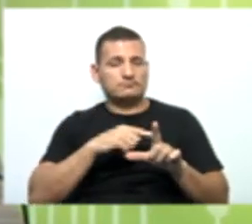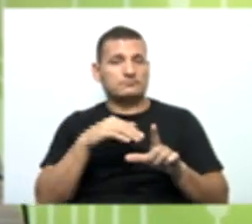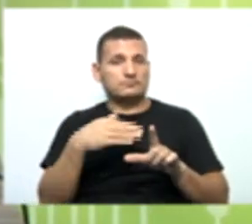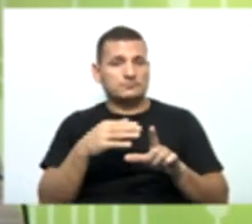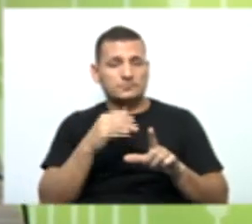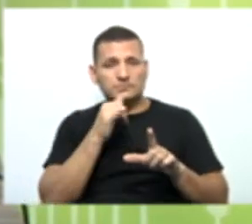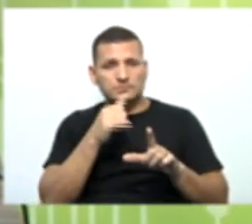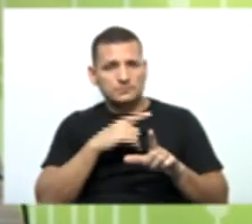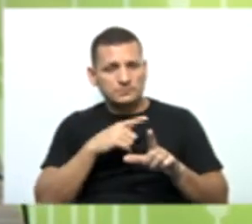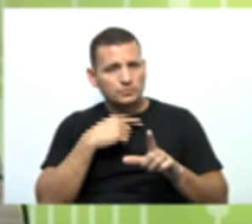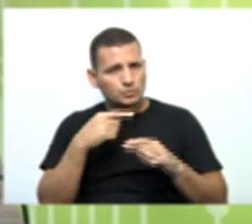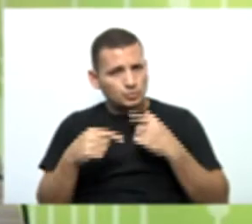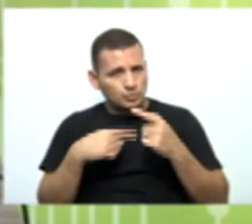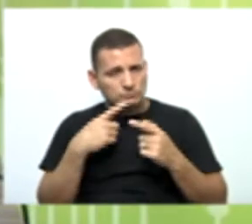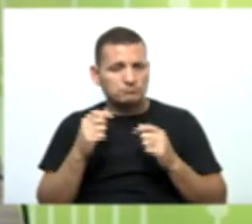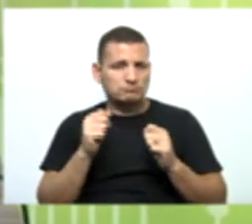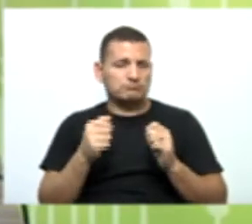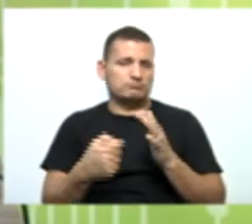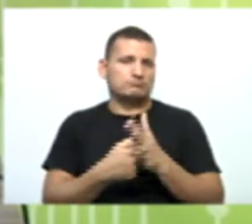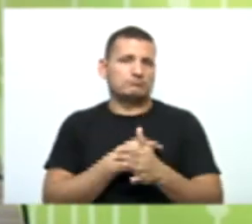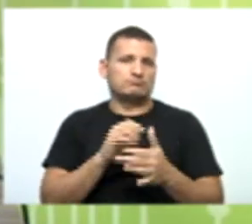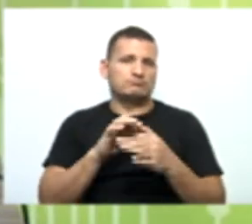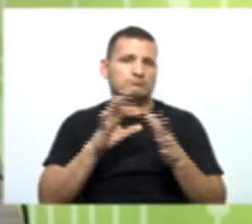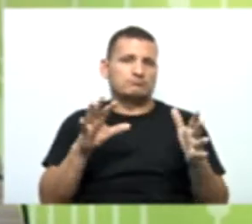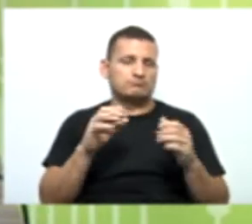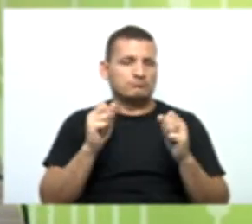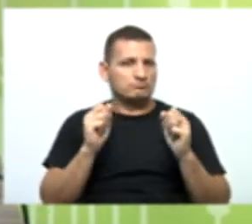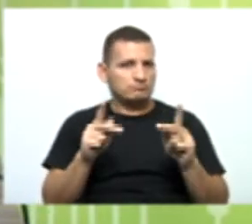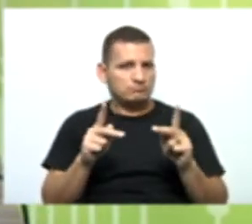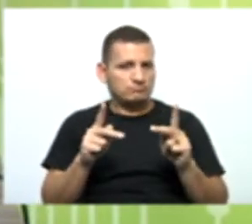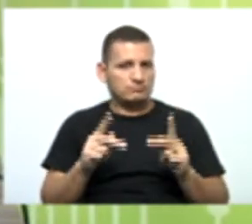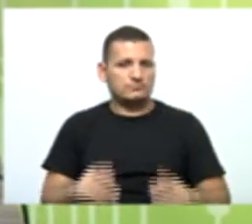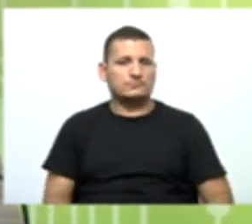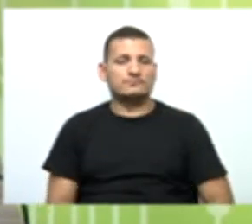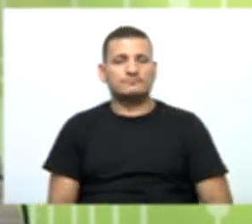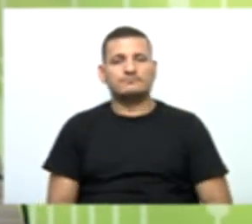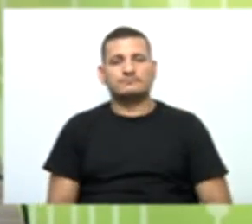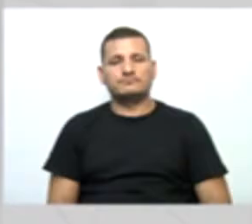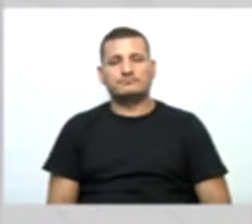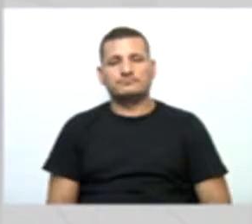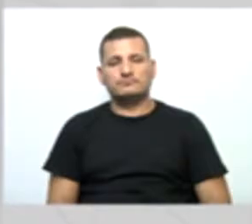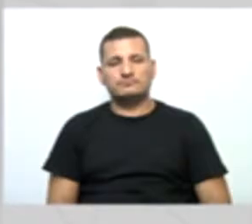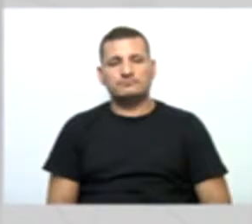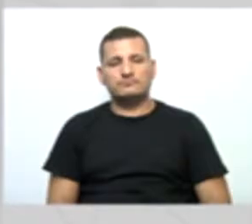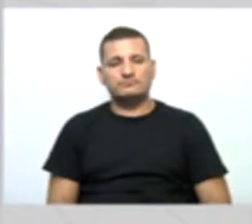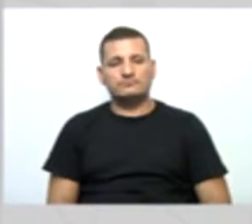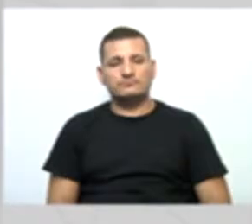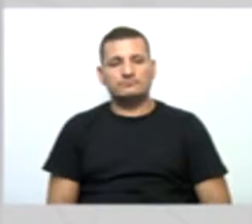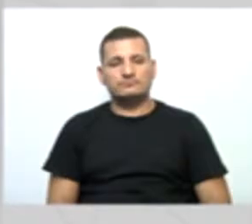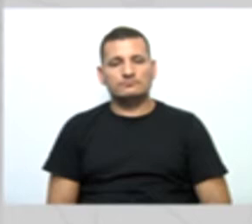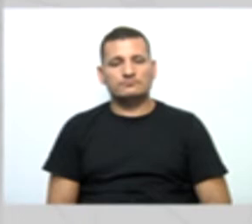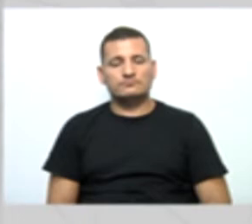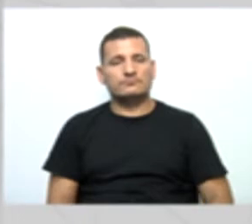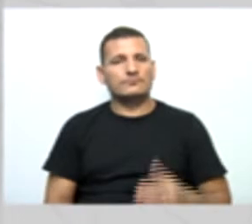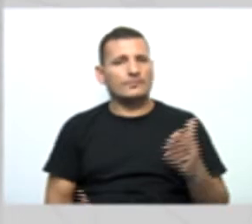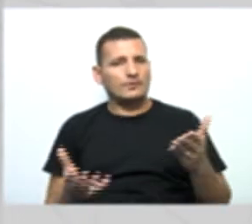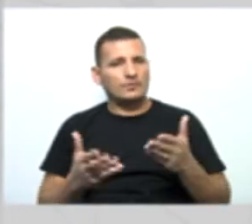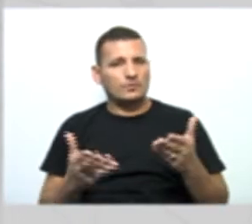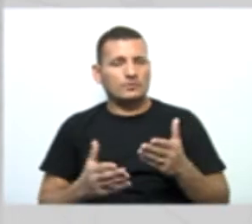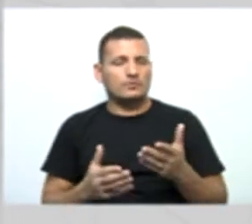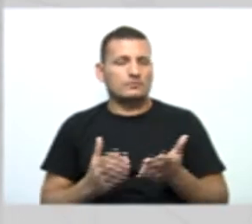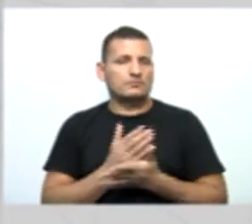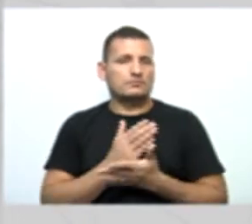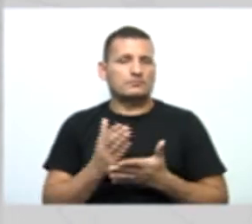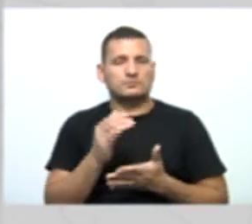assim que surgir. Qualquer dúvida, pode mandar que a gente vai tirar, ok? Então agora nós vamos fazer aqui mais alguns